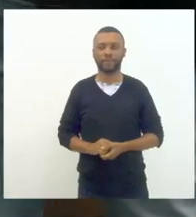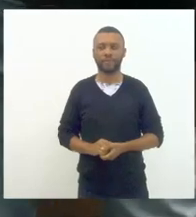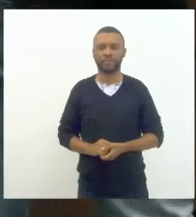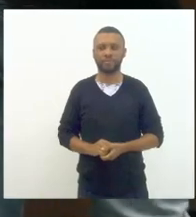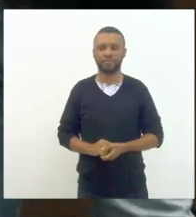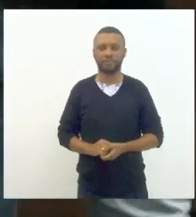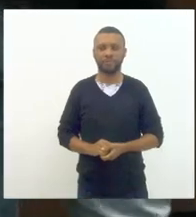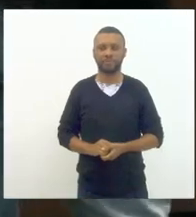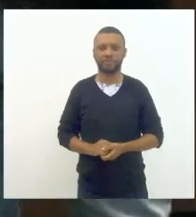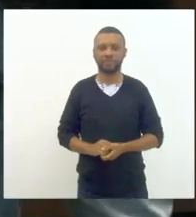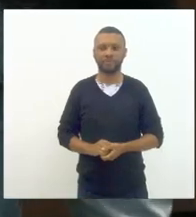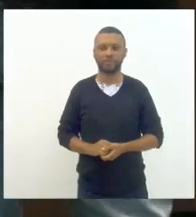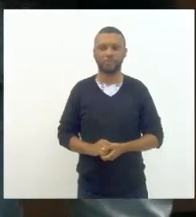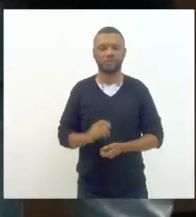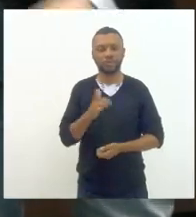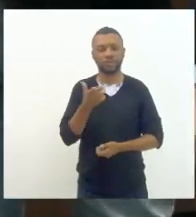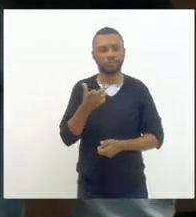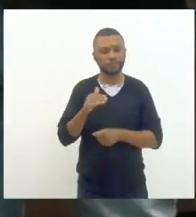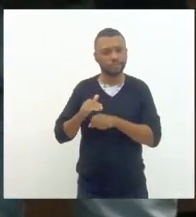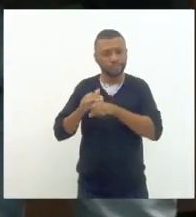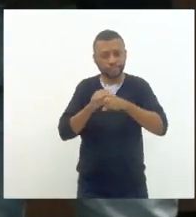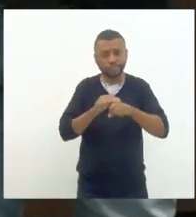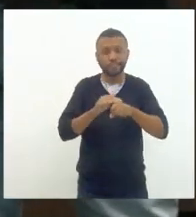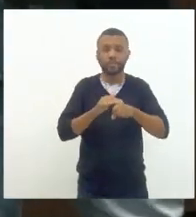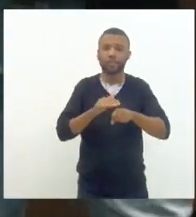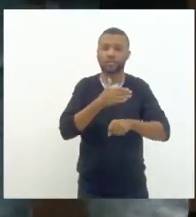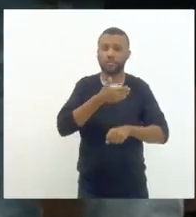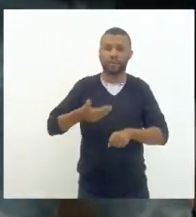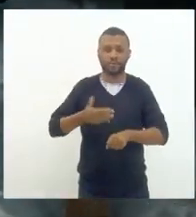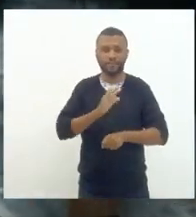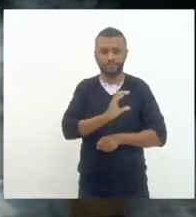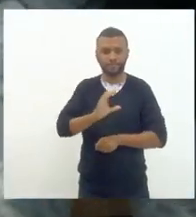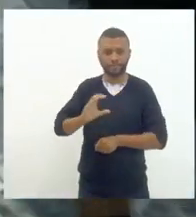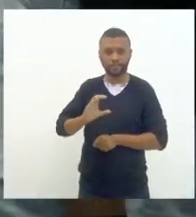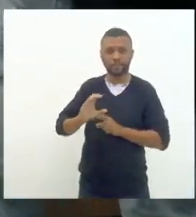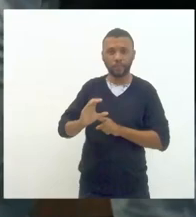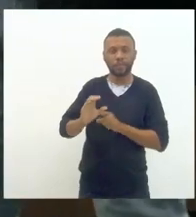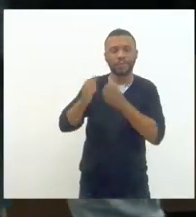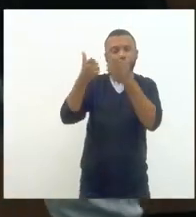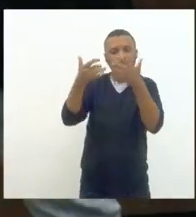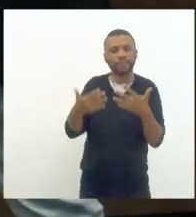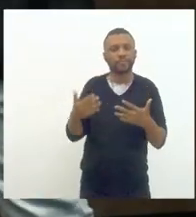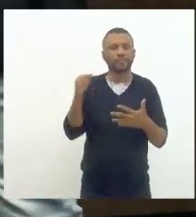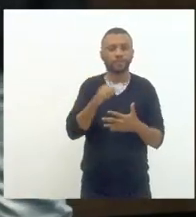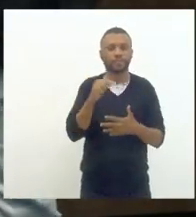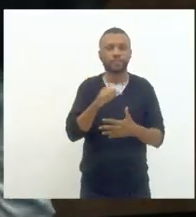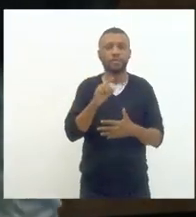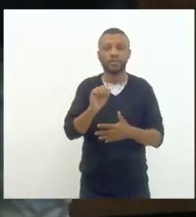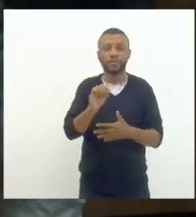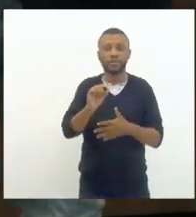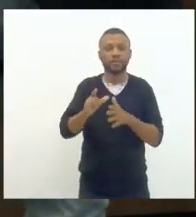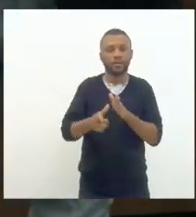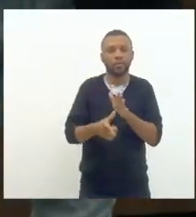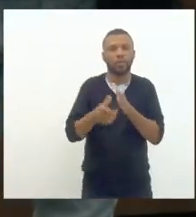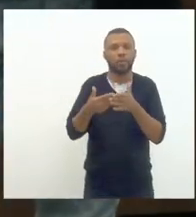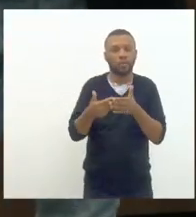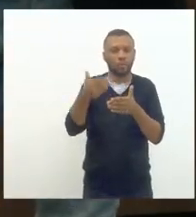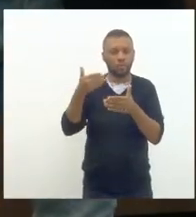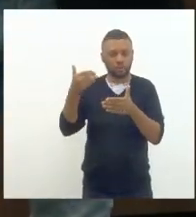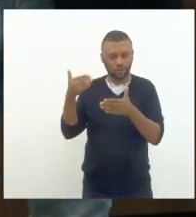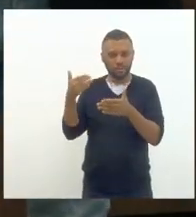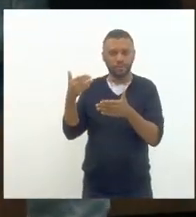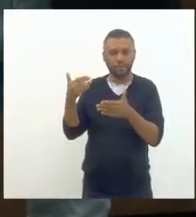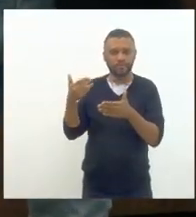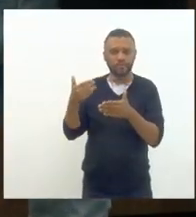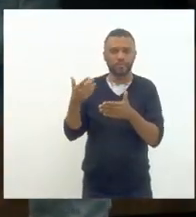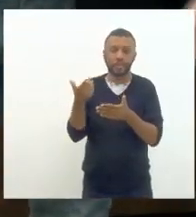eu queria dizer para o senhor que eu falei para o governador Cláudio Castro e falei para o governador que o antecedeu,